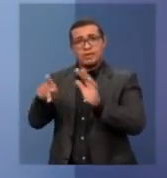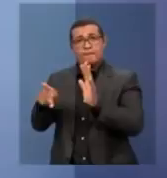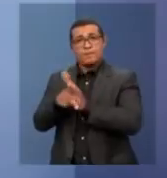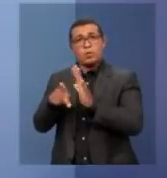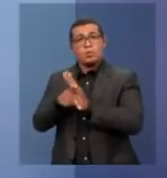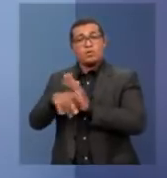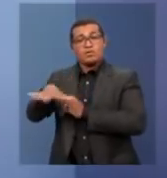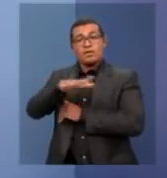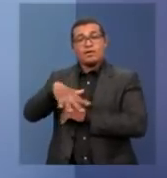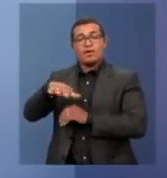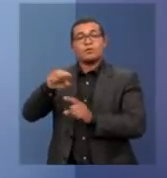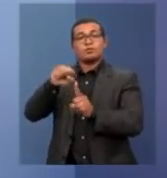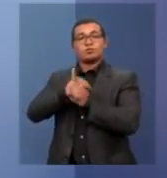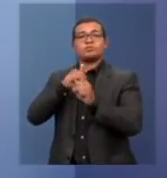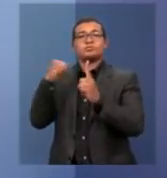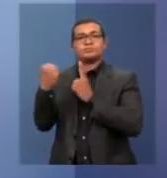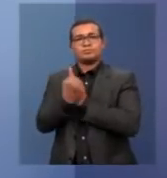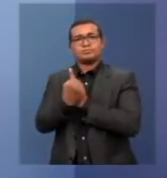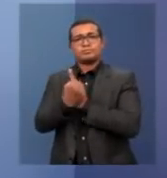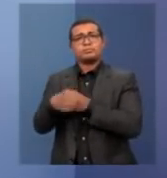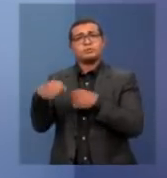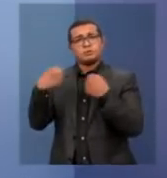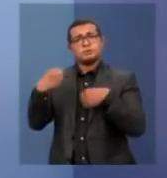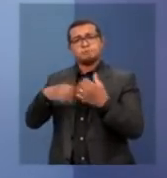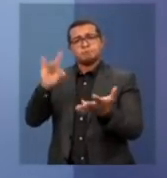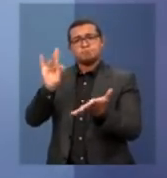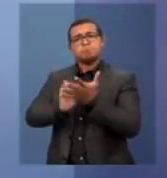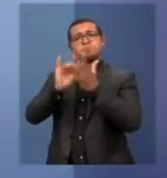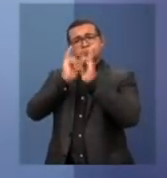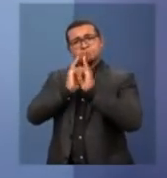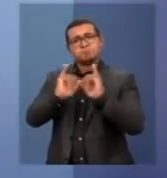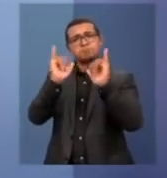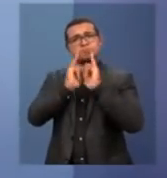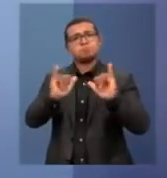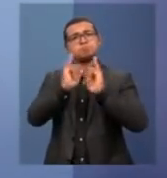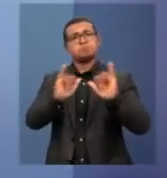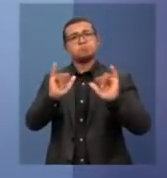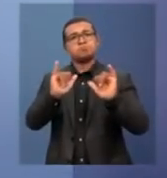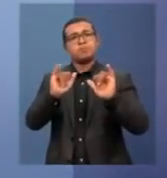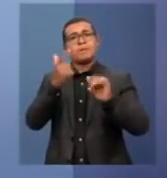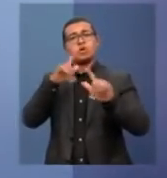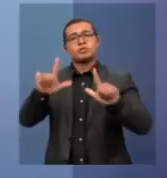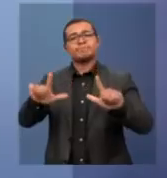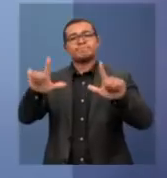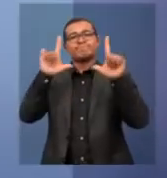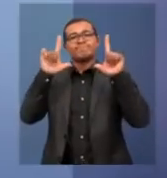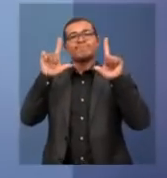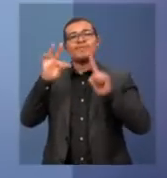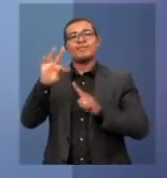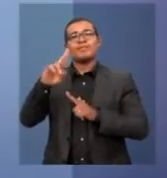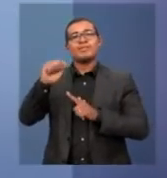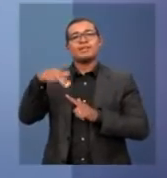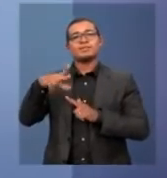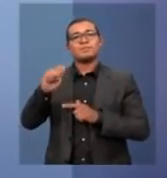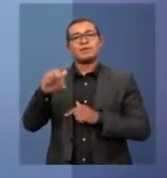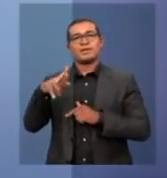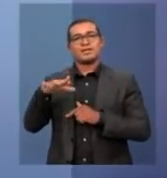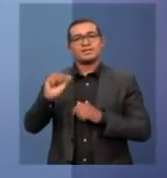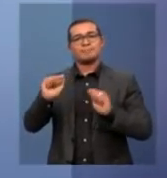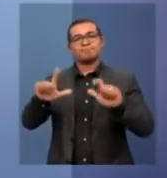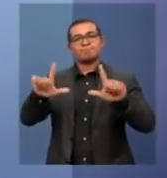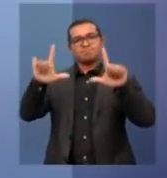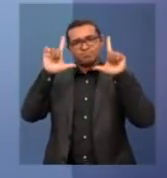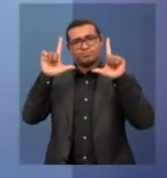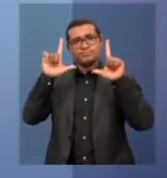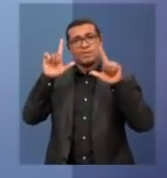precisamos sim de fazer divulgação ea transparência à prestação de contas faz parte é da minha história de vida eu